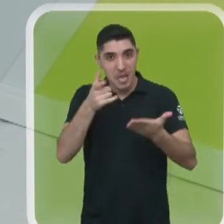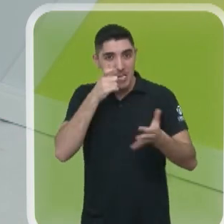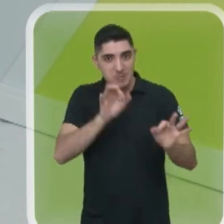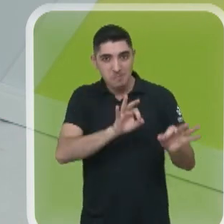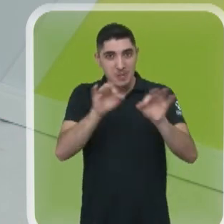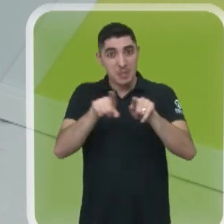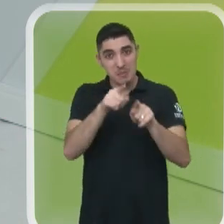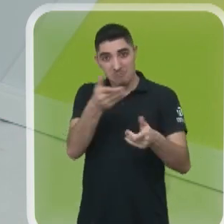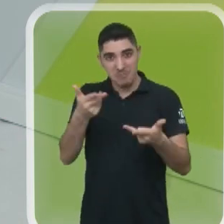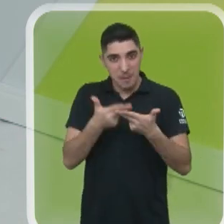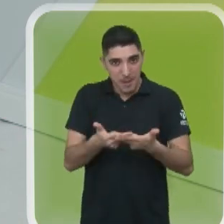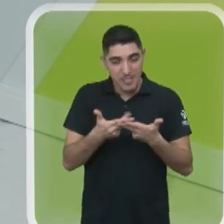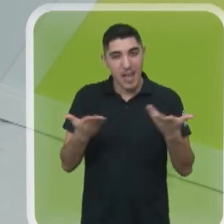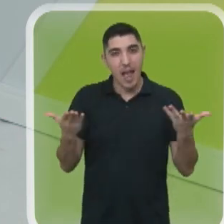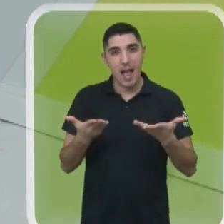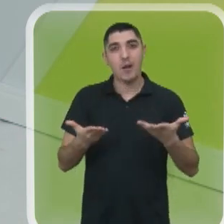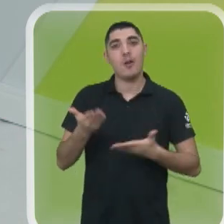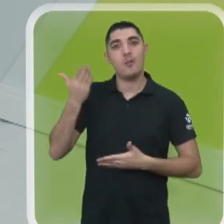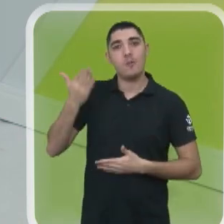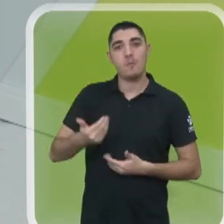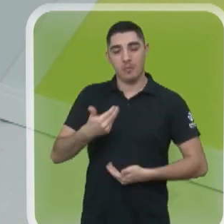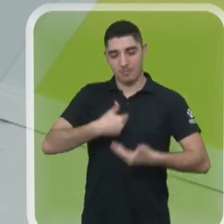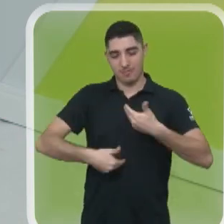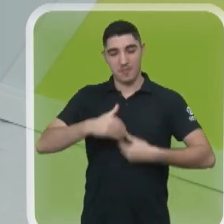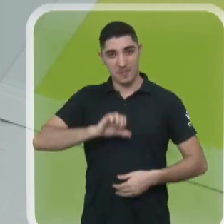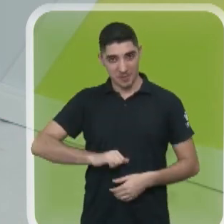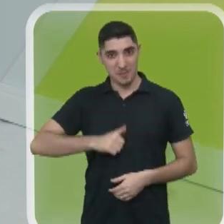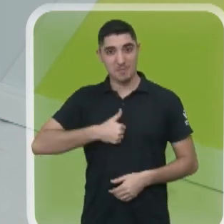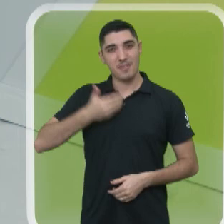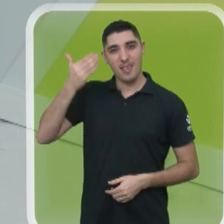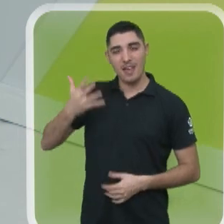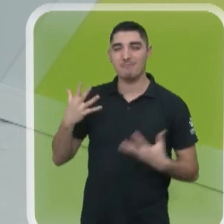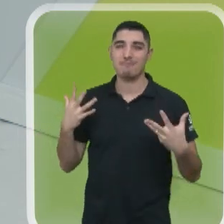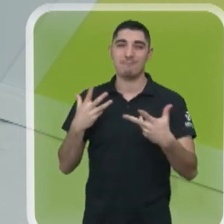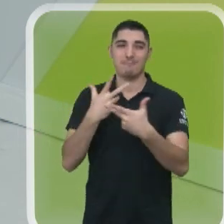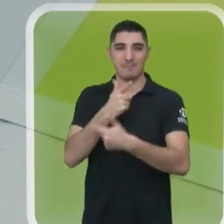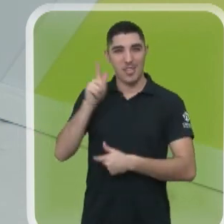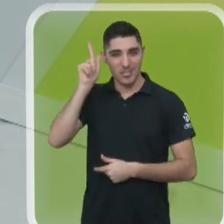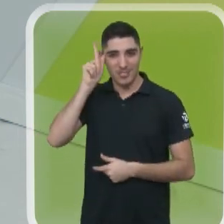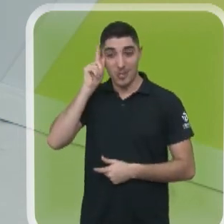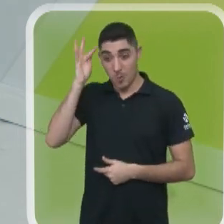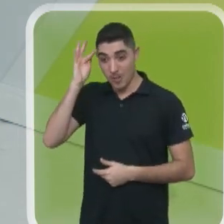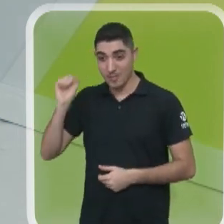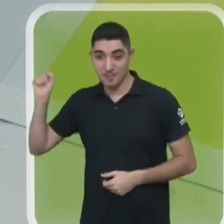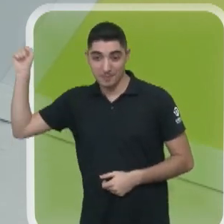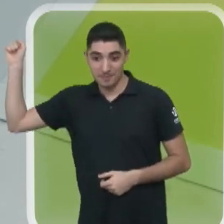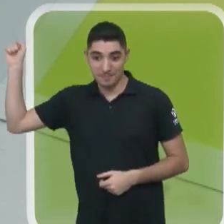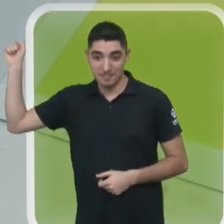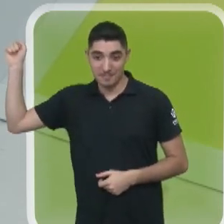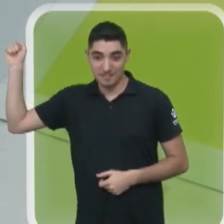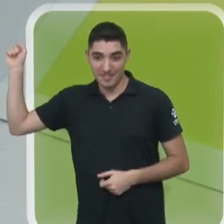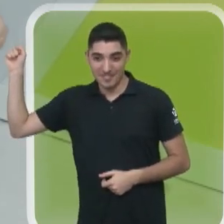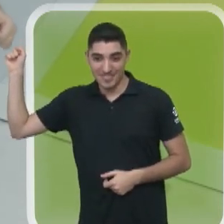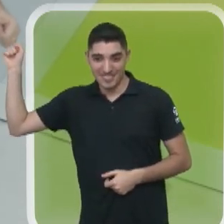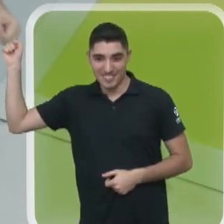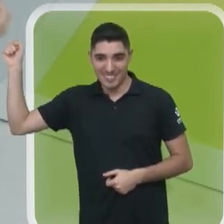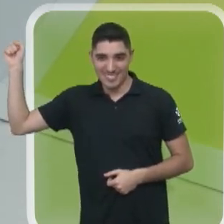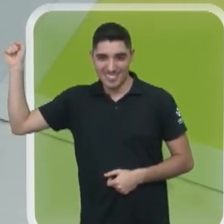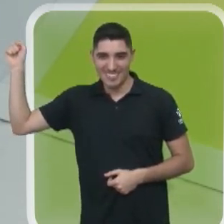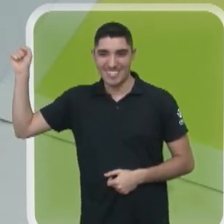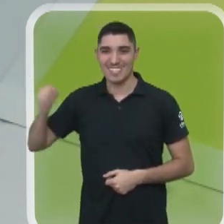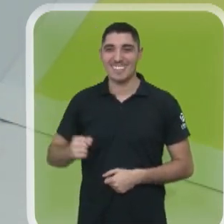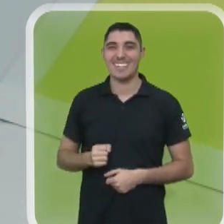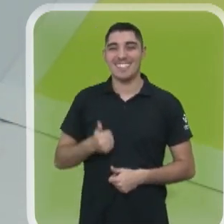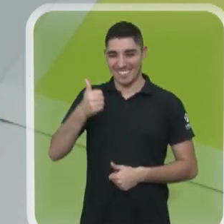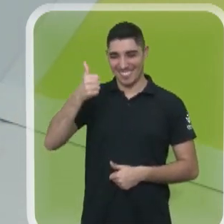de esse a sua paciência agora você fica com o de bem com você só uma bela Gisele Lopes Luizão pede abraço aí parabéns pelo trabalho e o